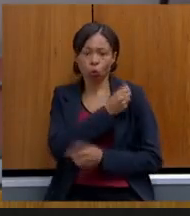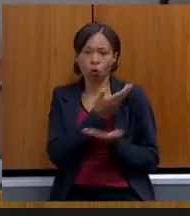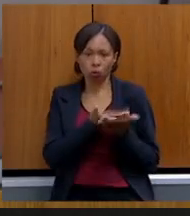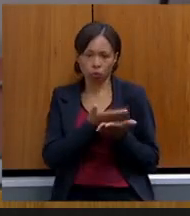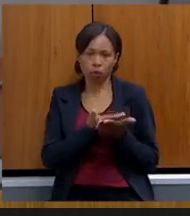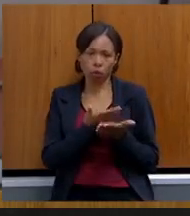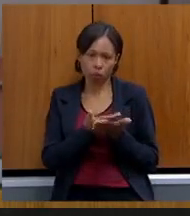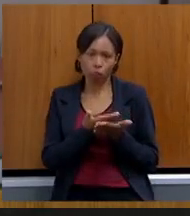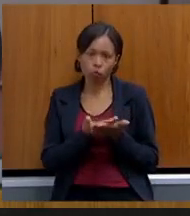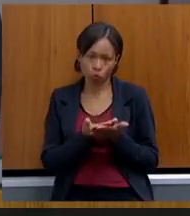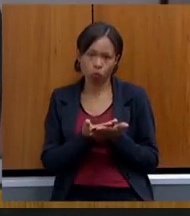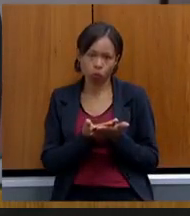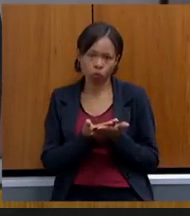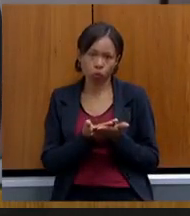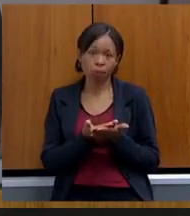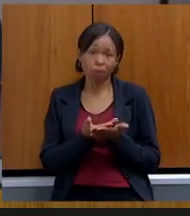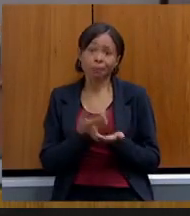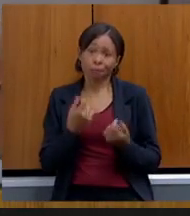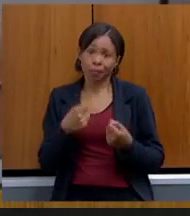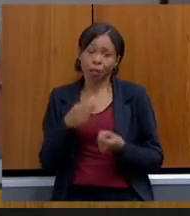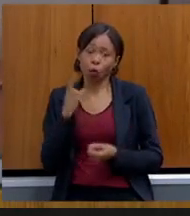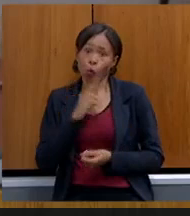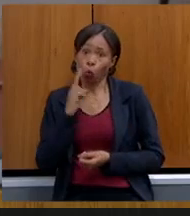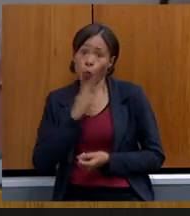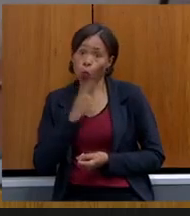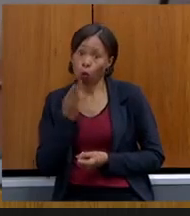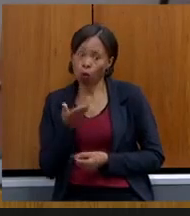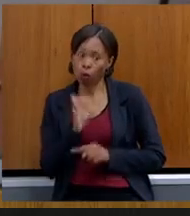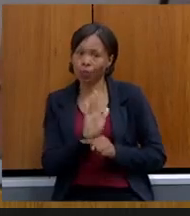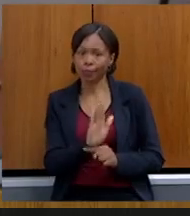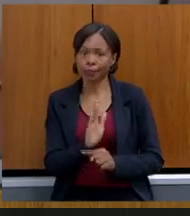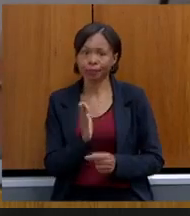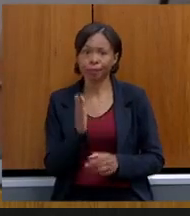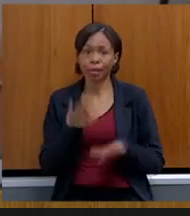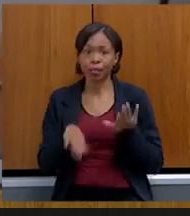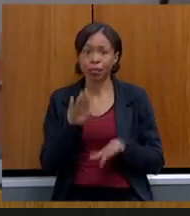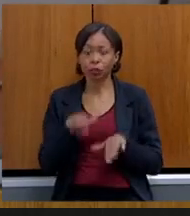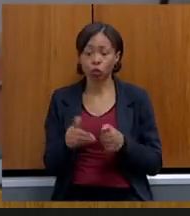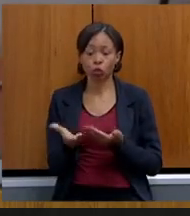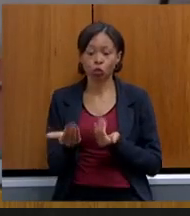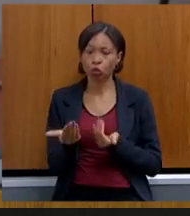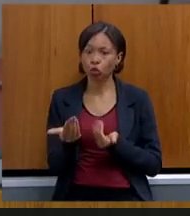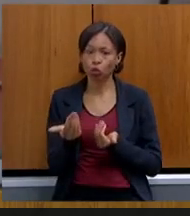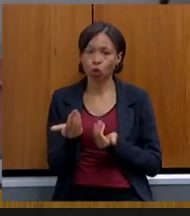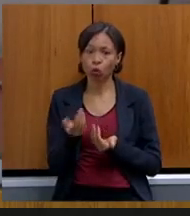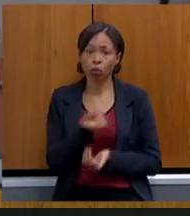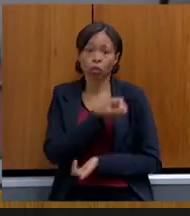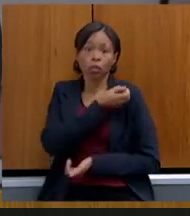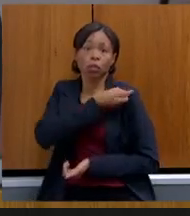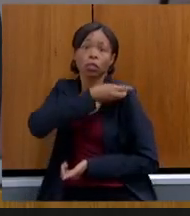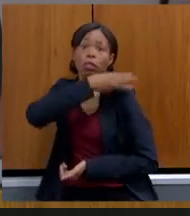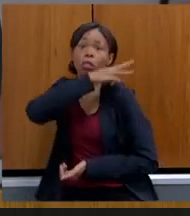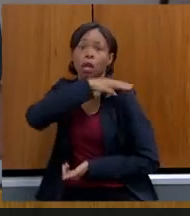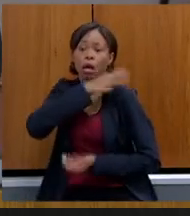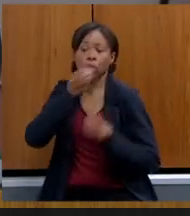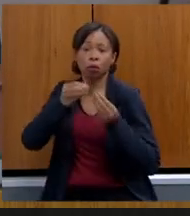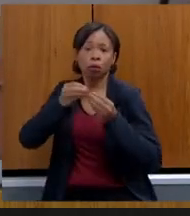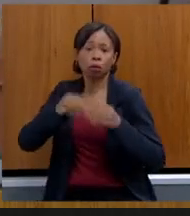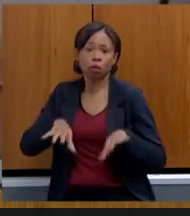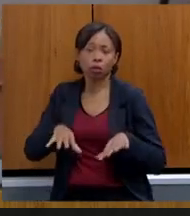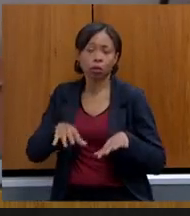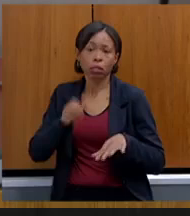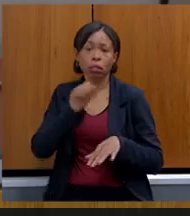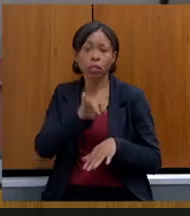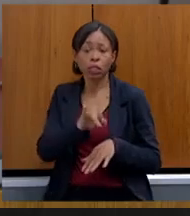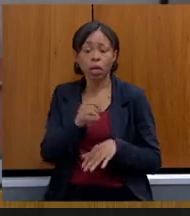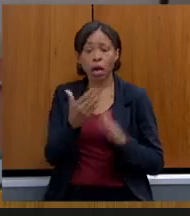compartilha dessa visão também tem uma urgência a gente pode perder um jovem se nos três anos de ensino médio e ele não entrega